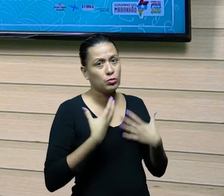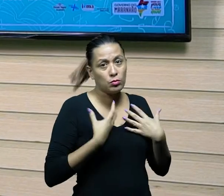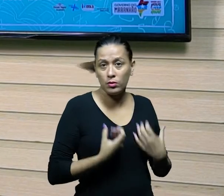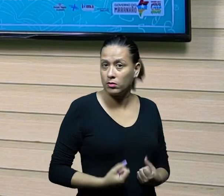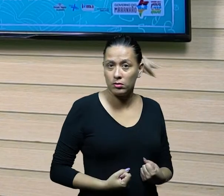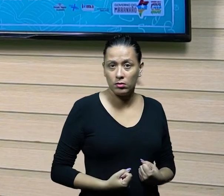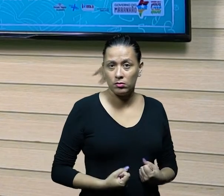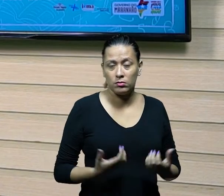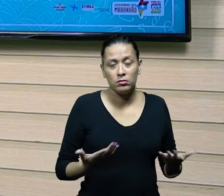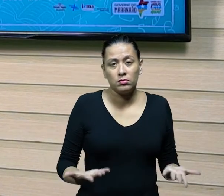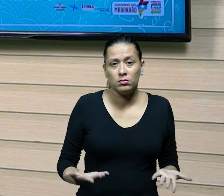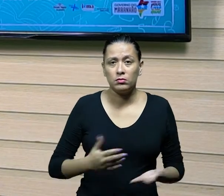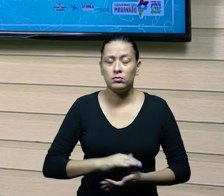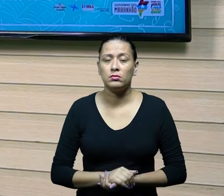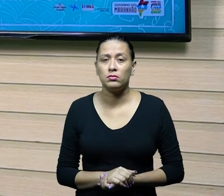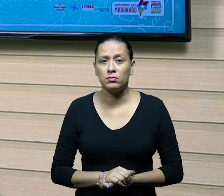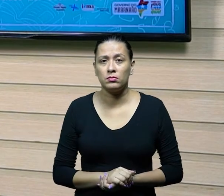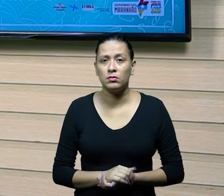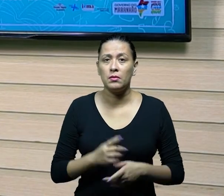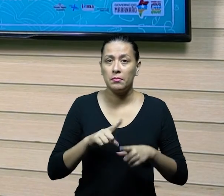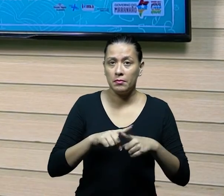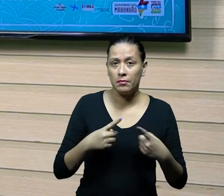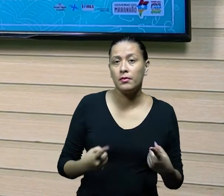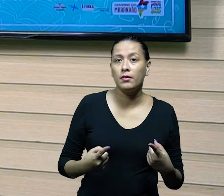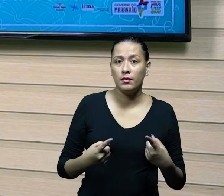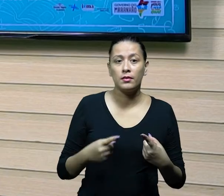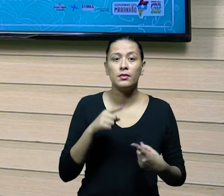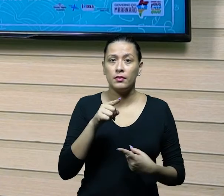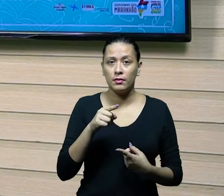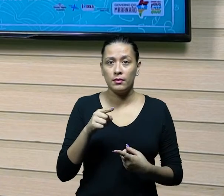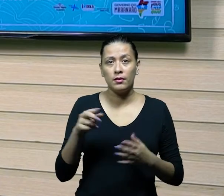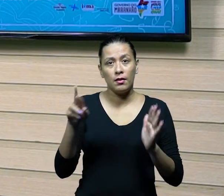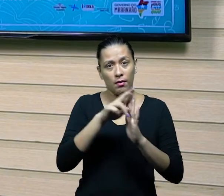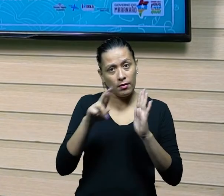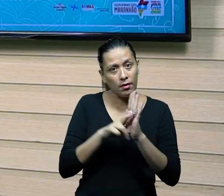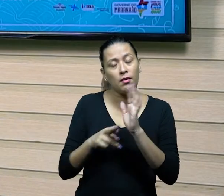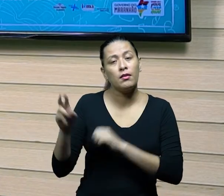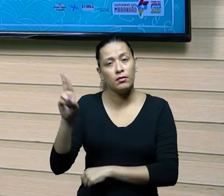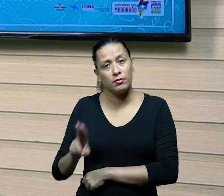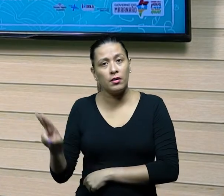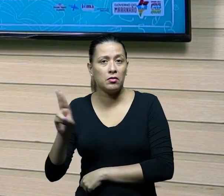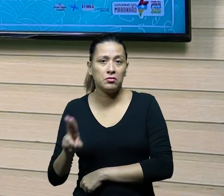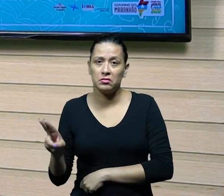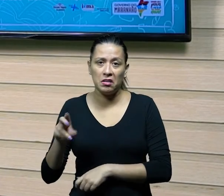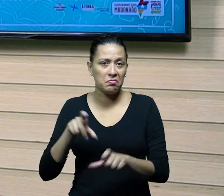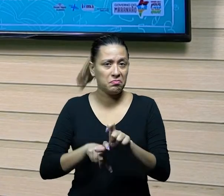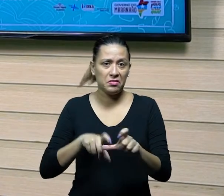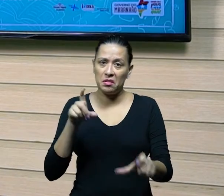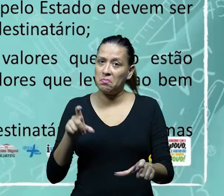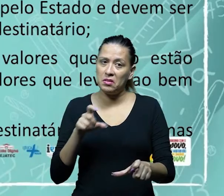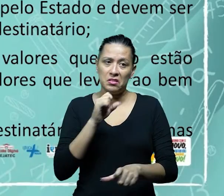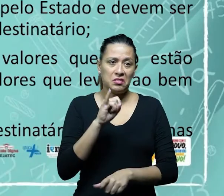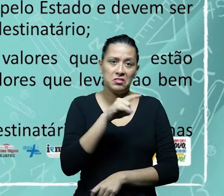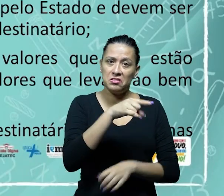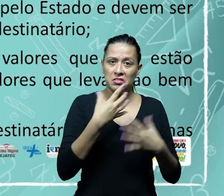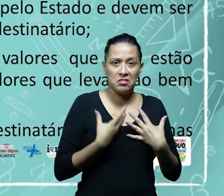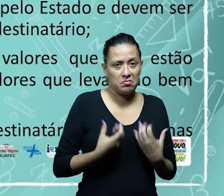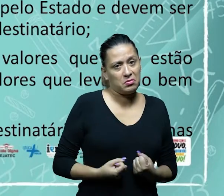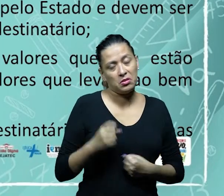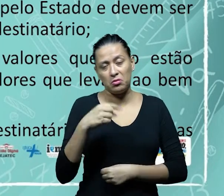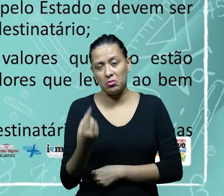aceitou a norma né como válida né aquela Norma ela vai ser aplicada independentemente da aceitação do indivíduo